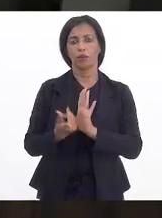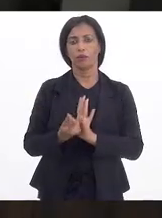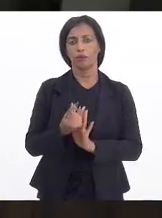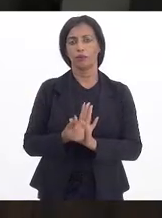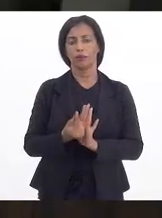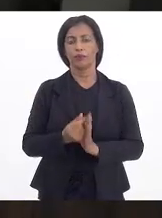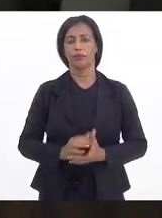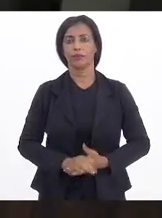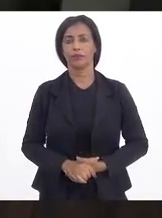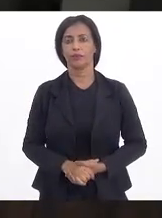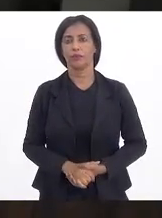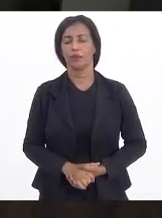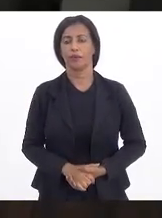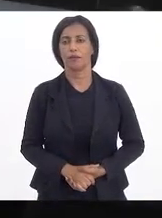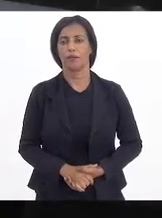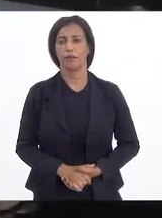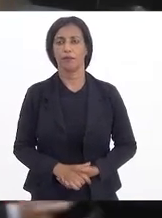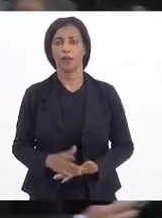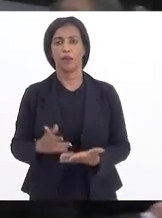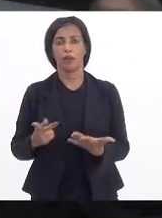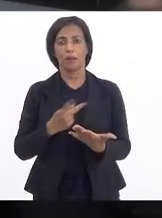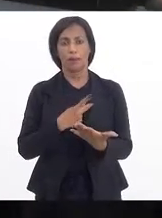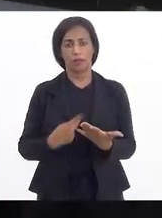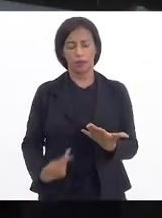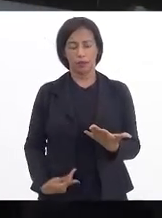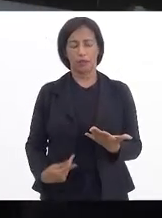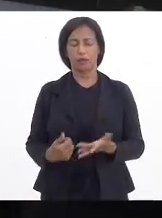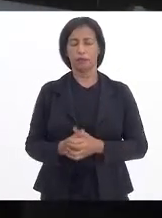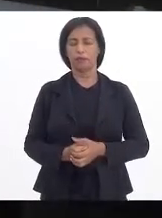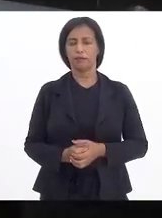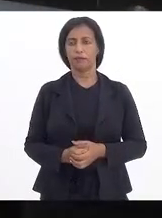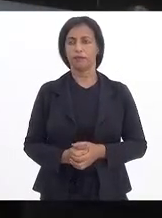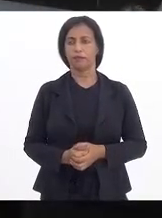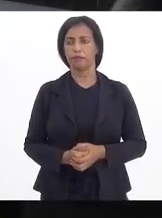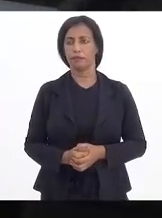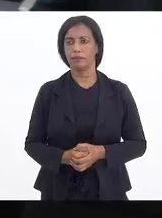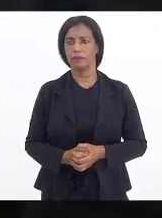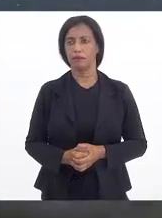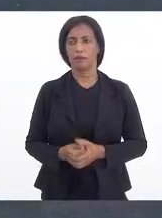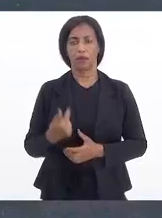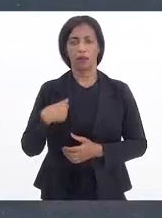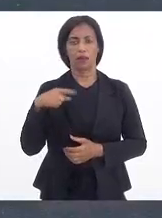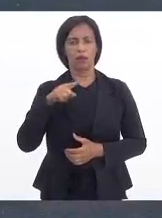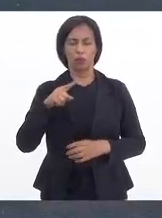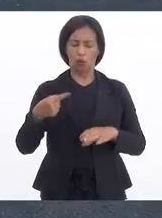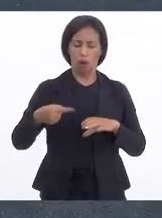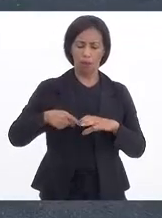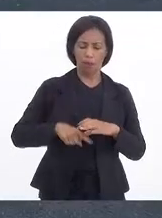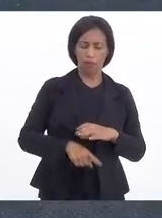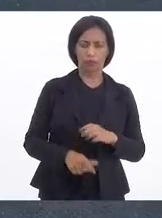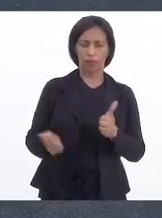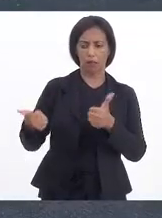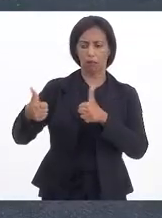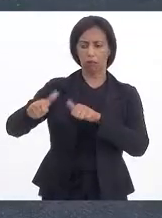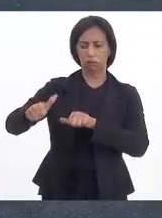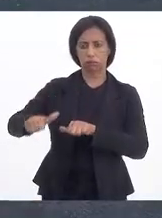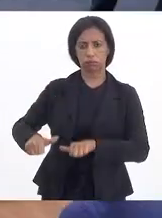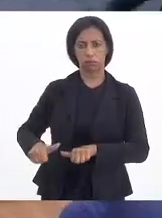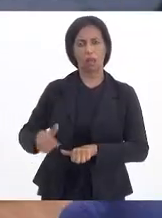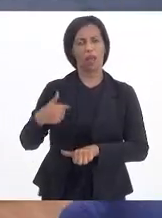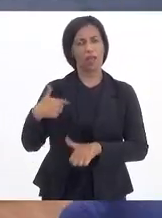tributação o presidente não vou aprofundar minha análise